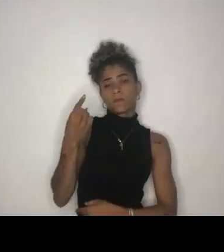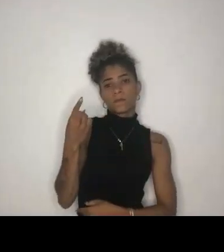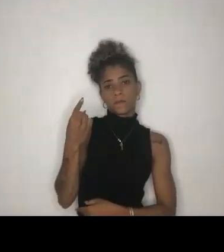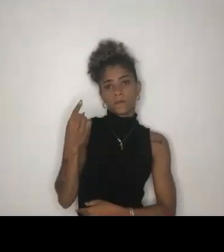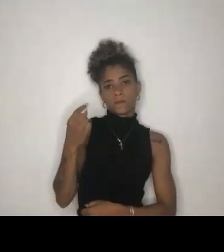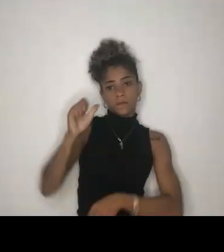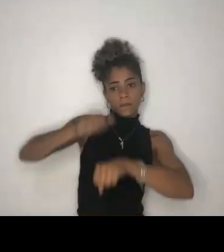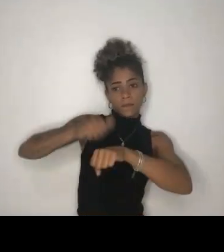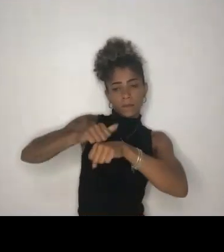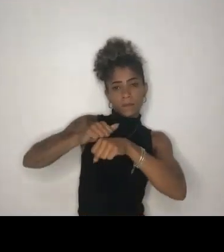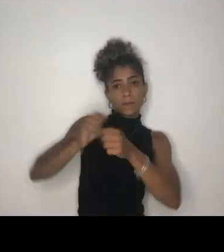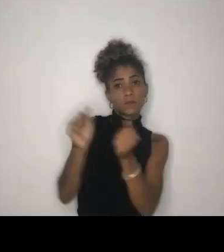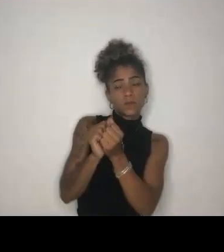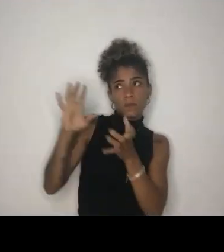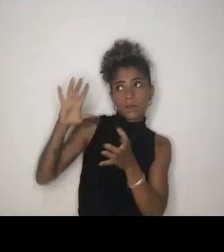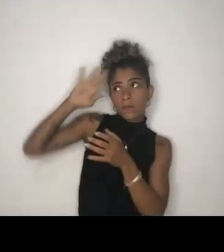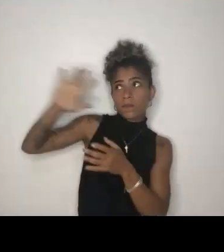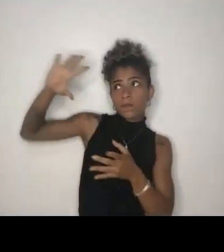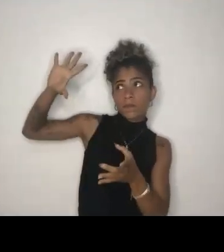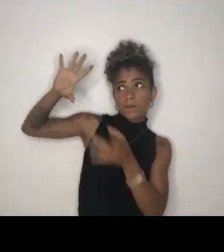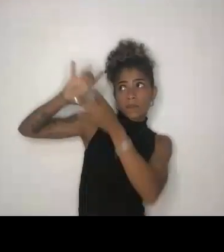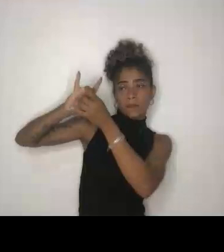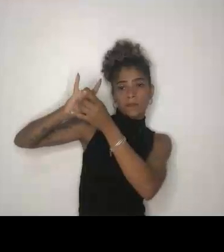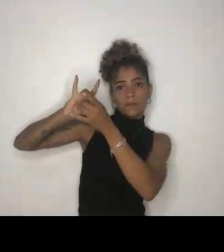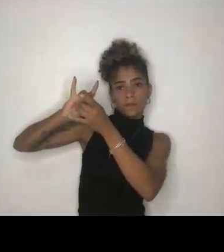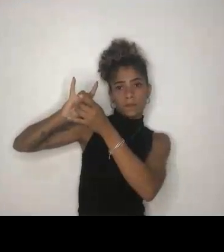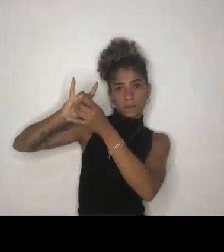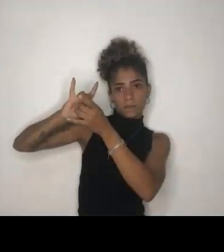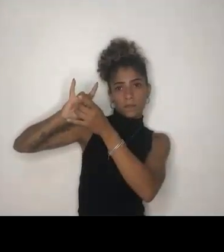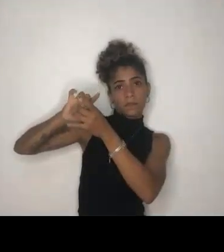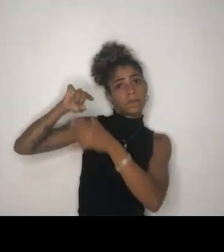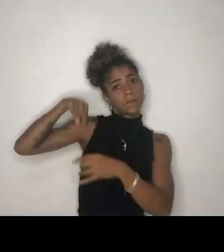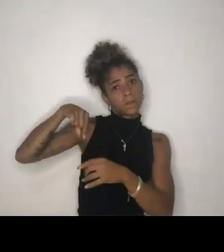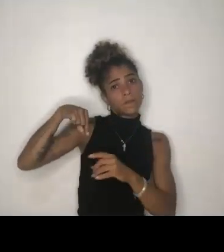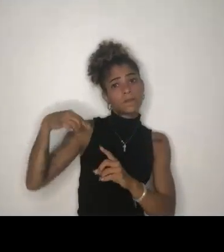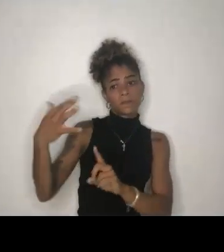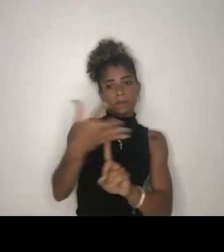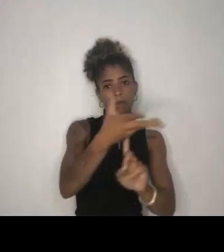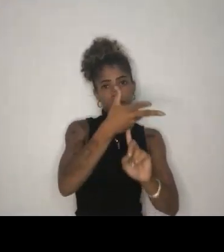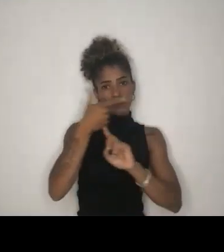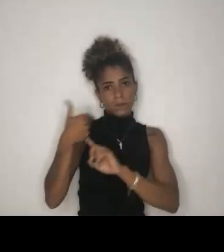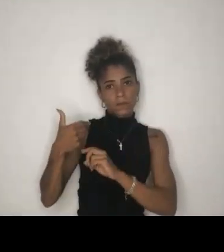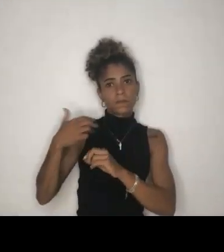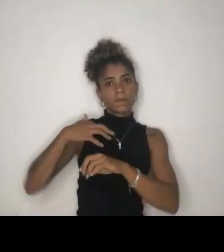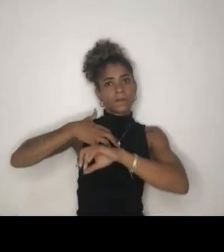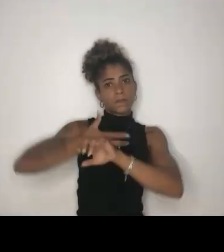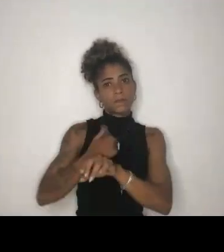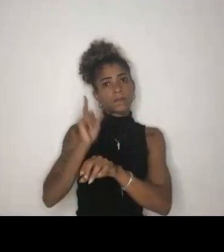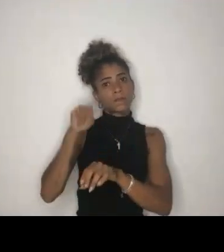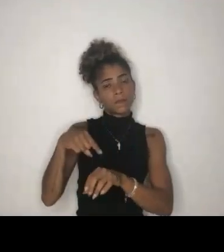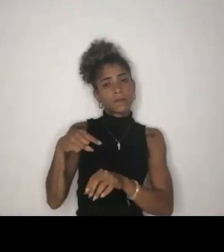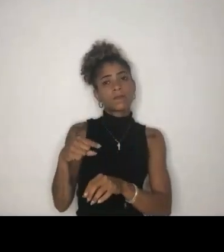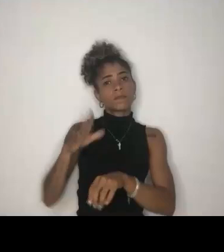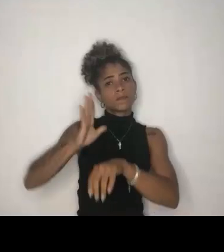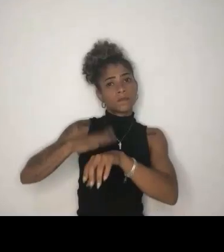e o pensamento essa é essa obra aliás essa essa obra eu só montei uma vez num Centro Cultural da Caixa Econômica